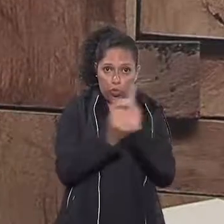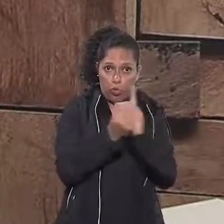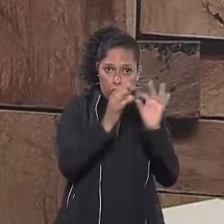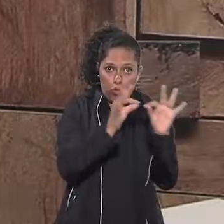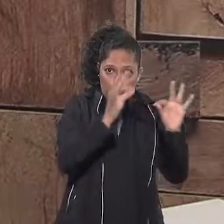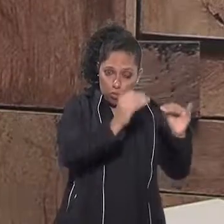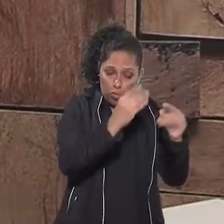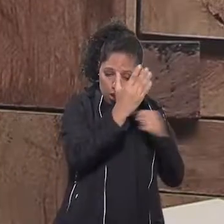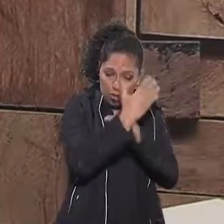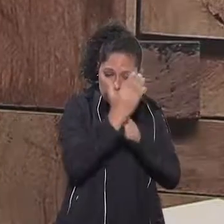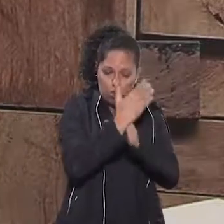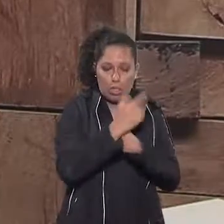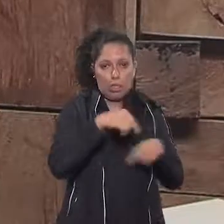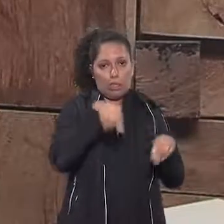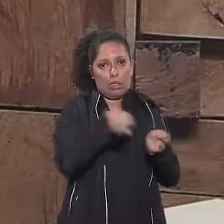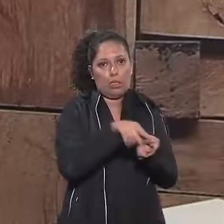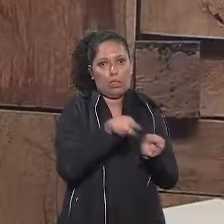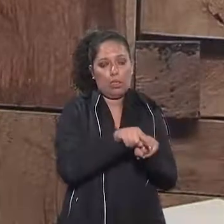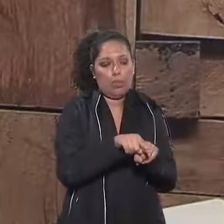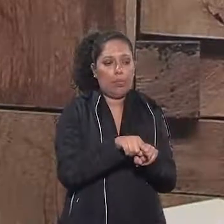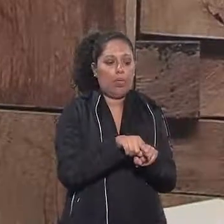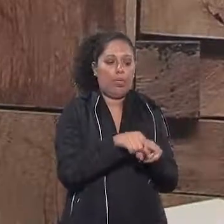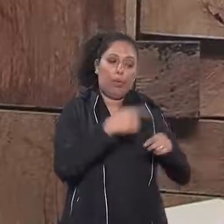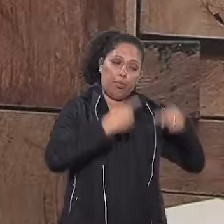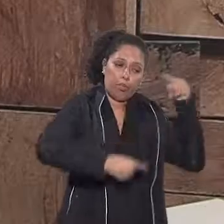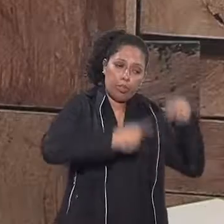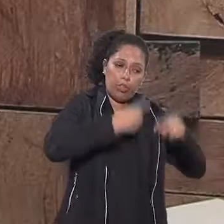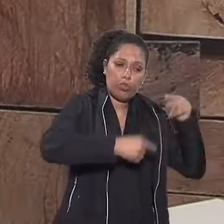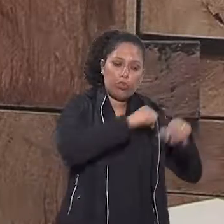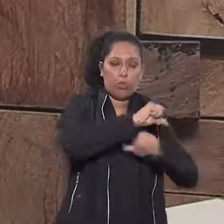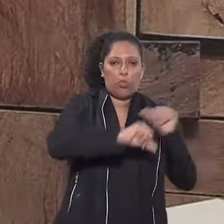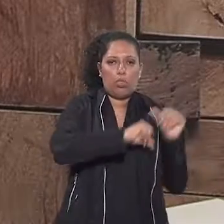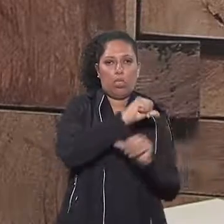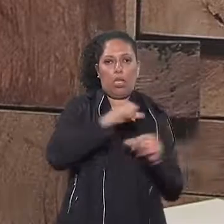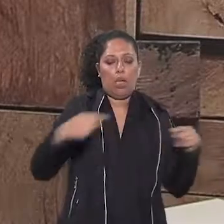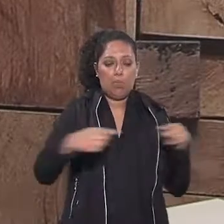mobilização política, através do voto e através da atuação,